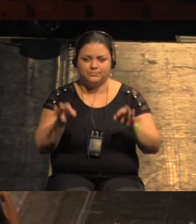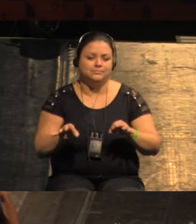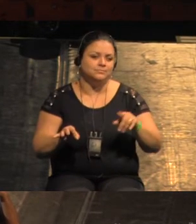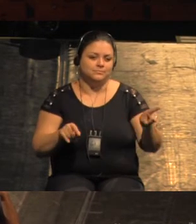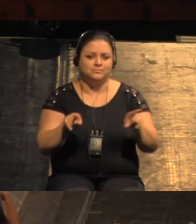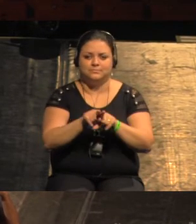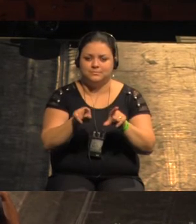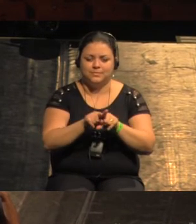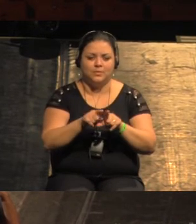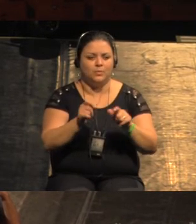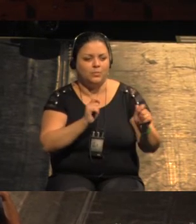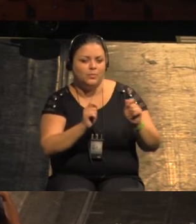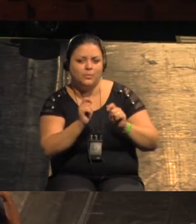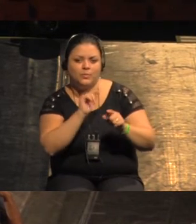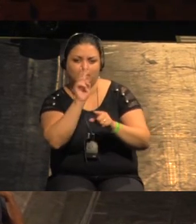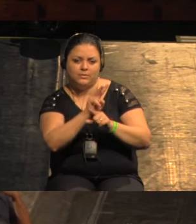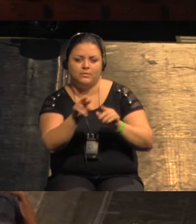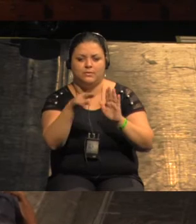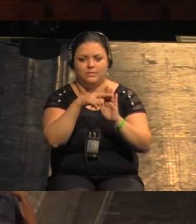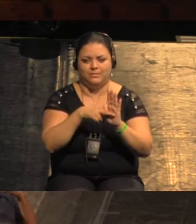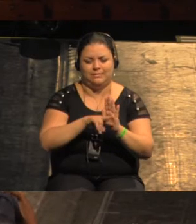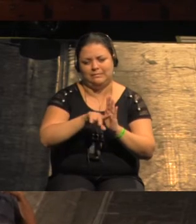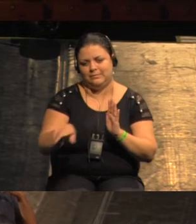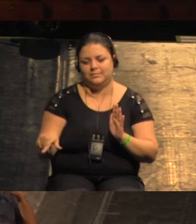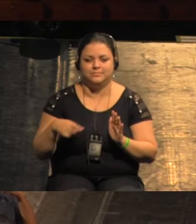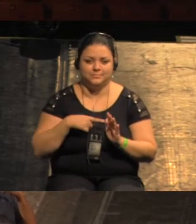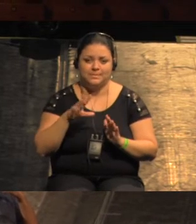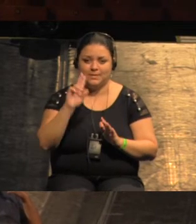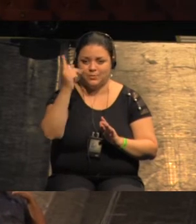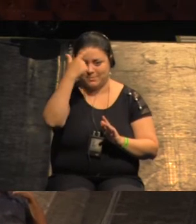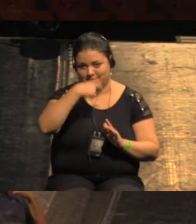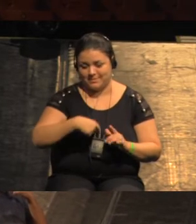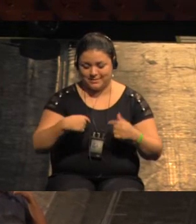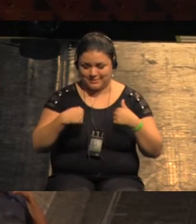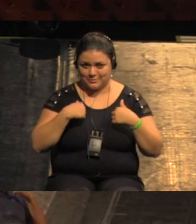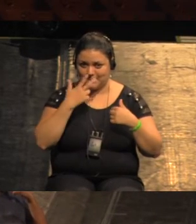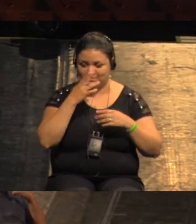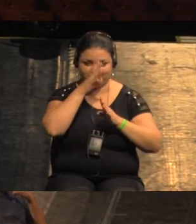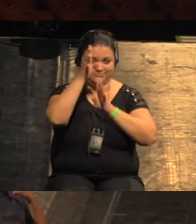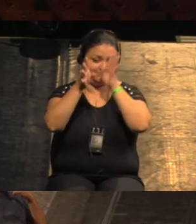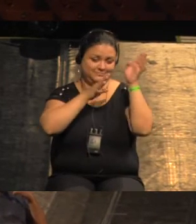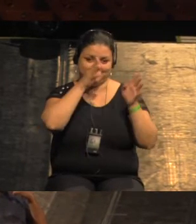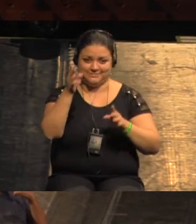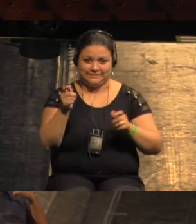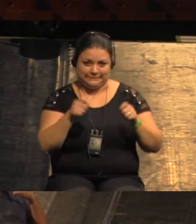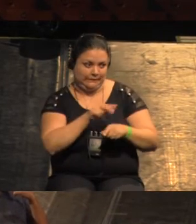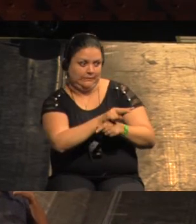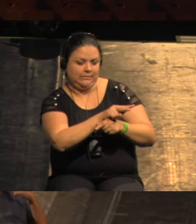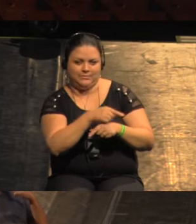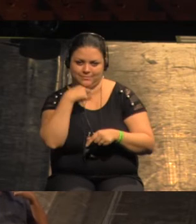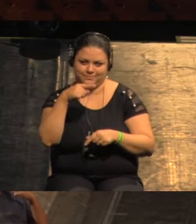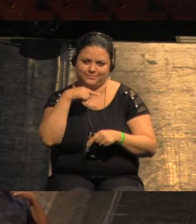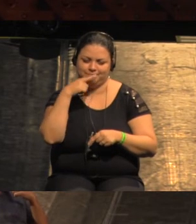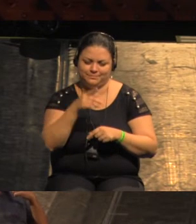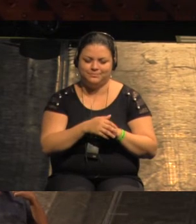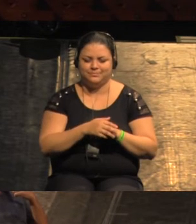possível para a gente tentar pensar, em termos de mecanismos de controle, de regras, etc., etc. Mas o ser humano é um bicho danado, né? E você